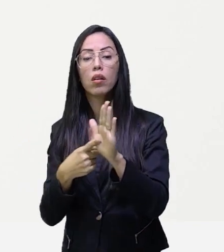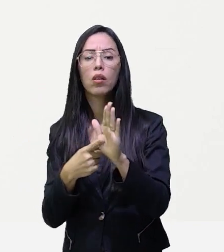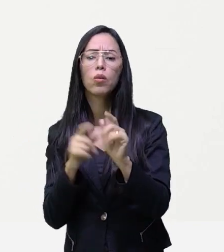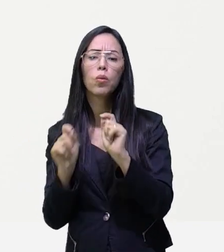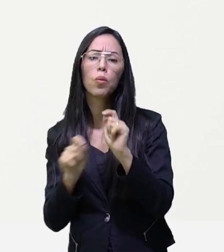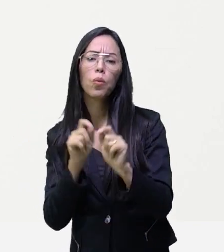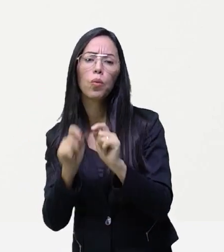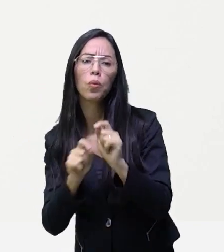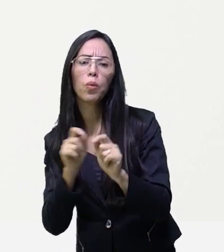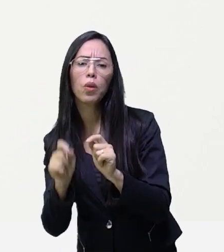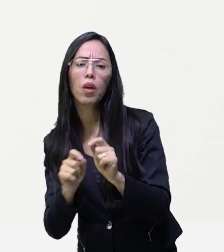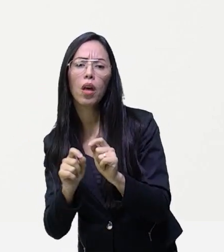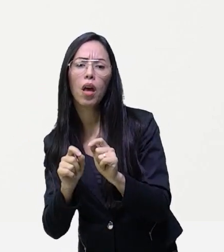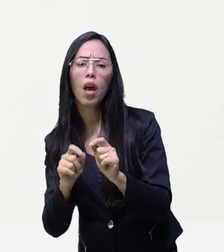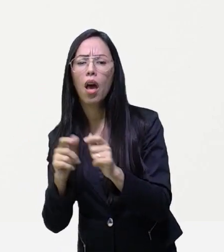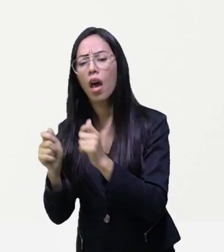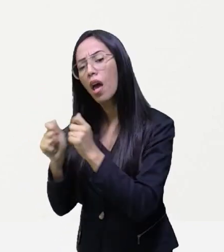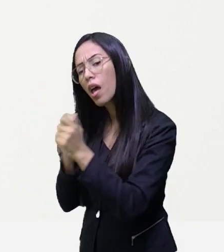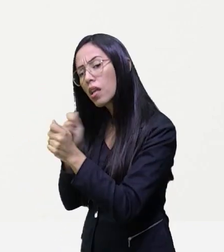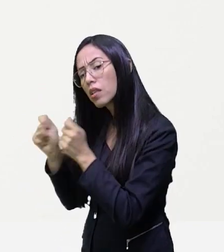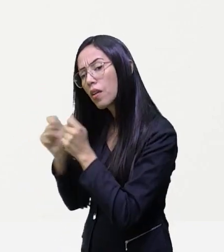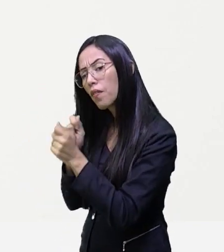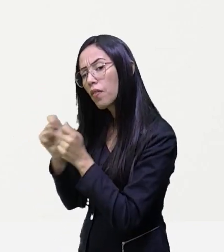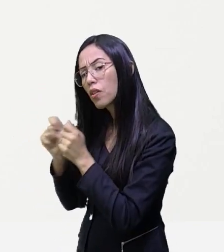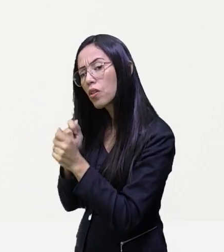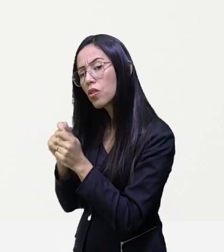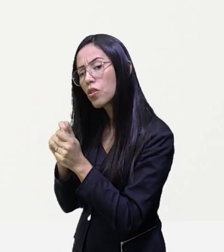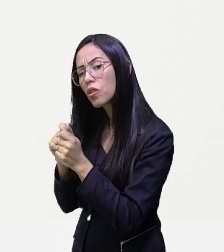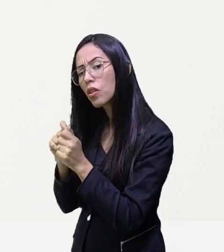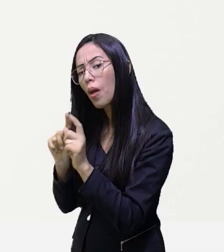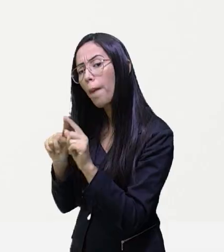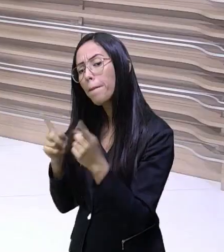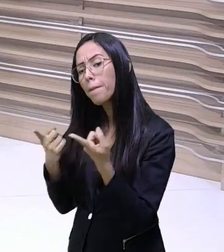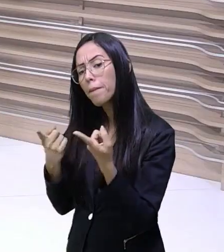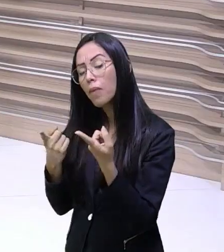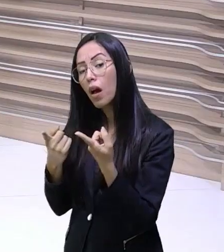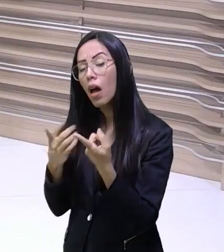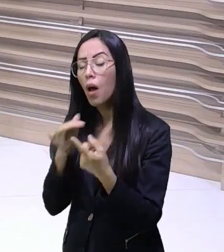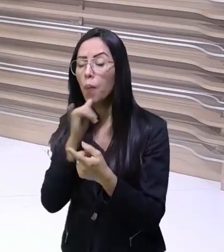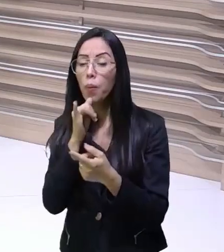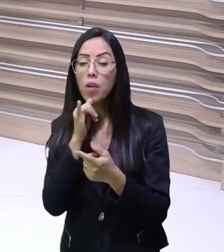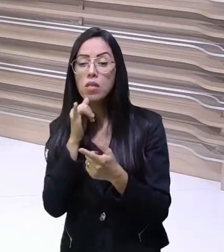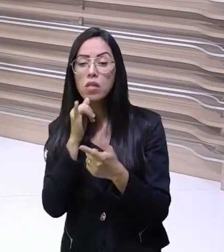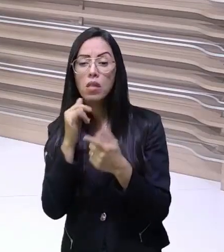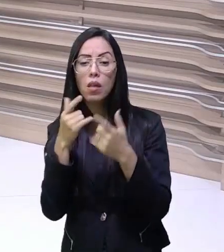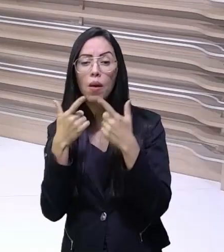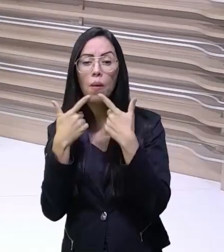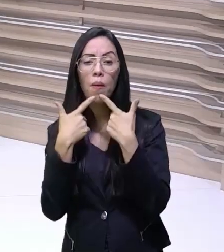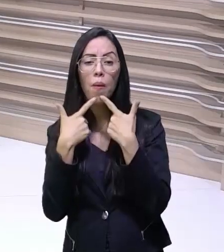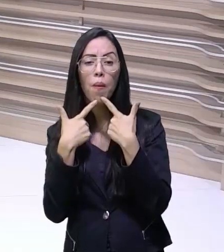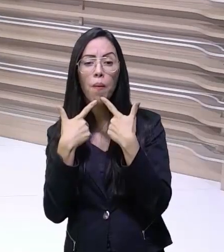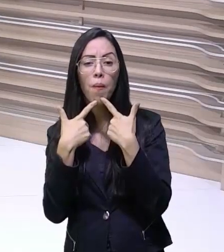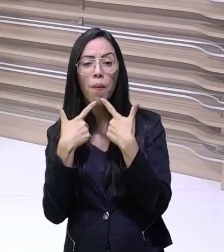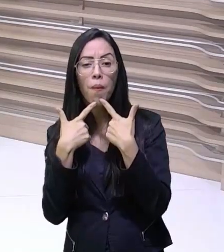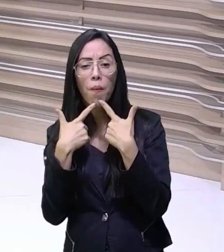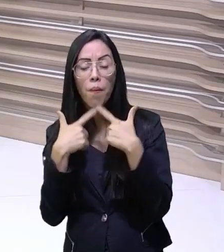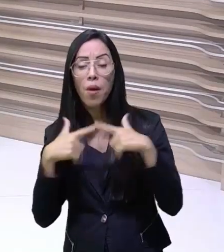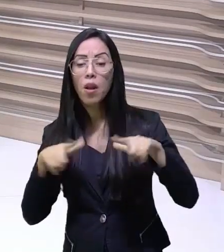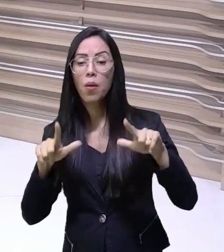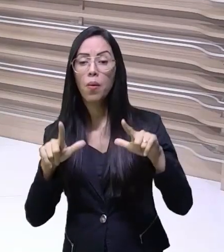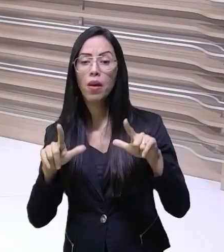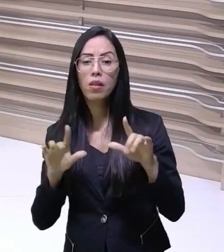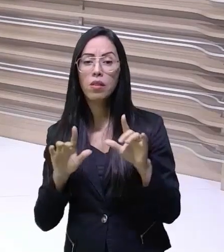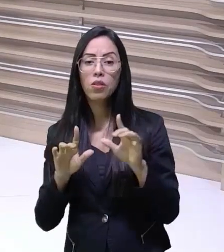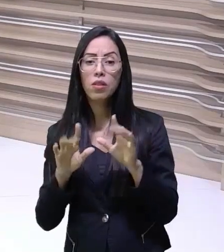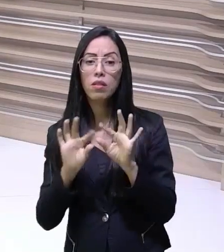uma dúvida. Essa entrevista, ela é assim, vamos dizer, uma linguagem bem, próxima, um de frente para o outro? Nem